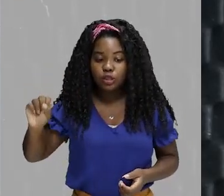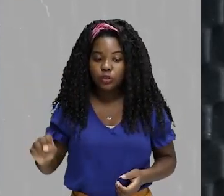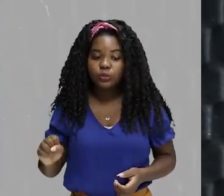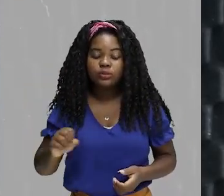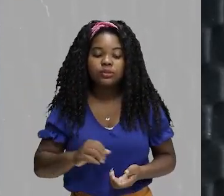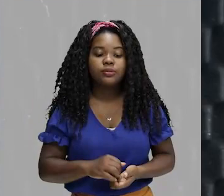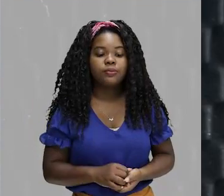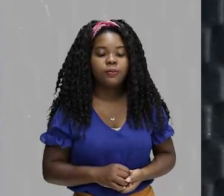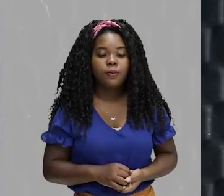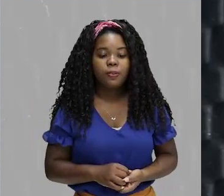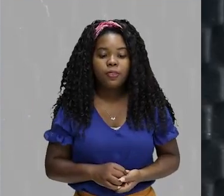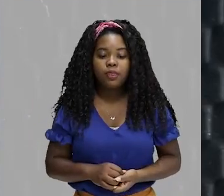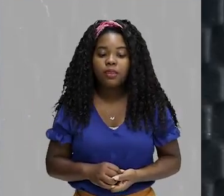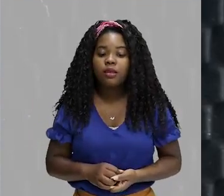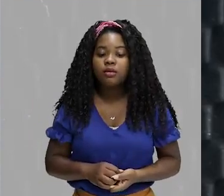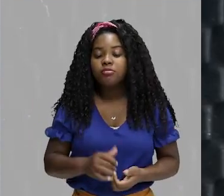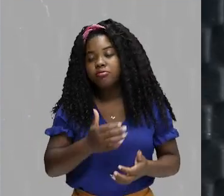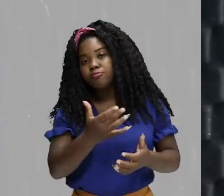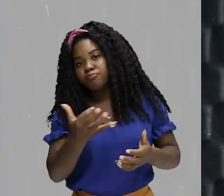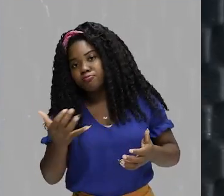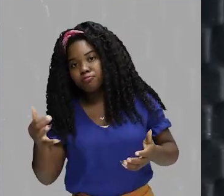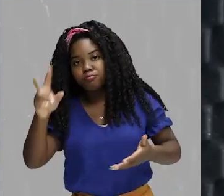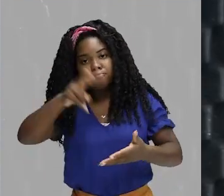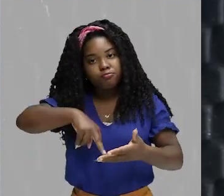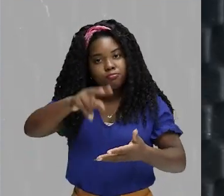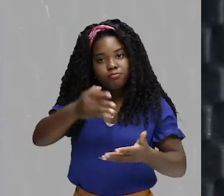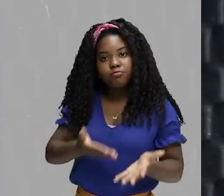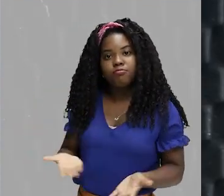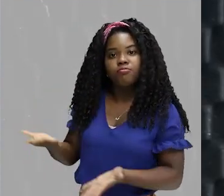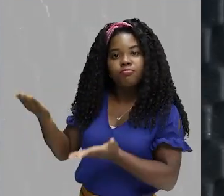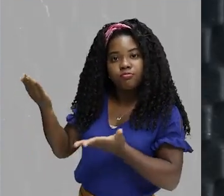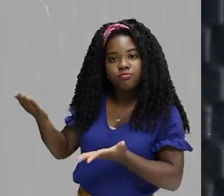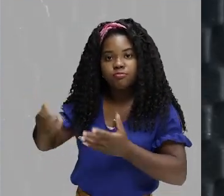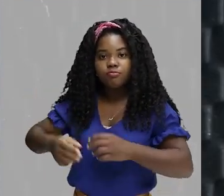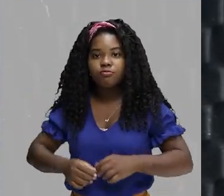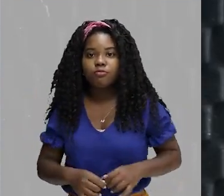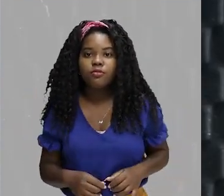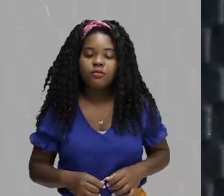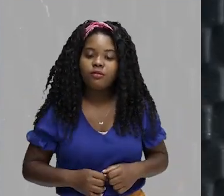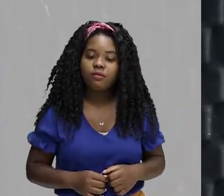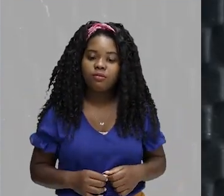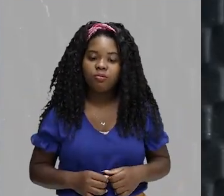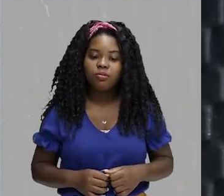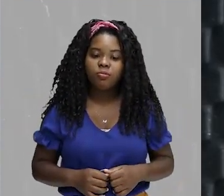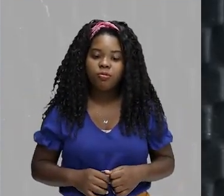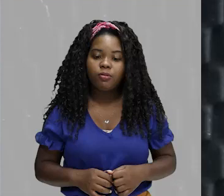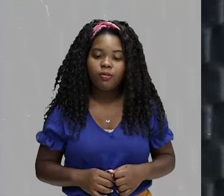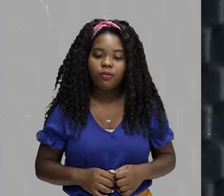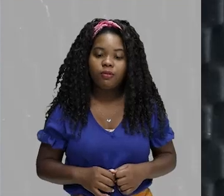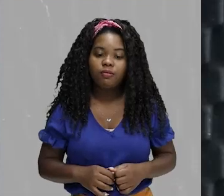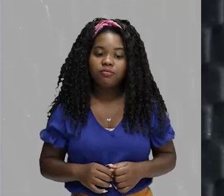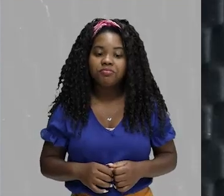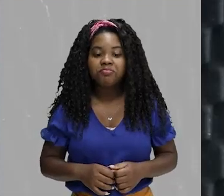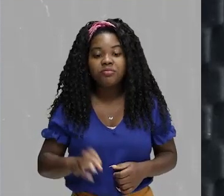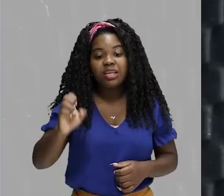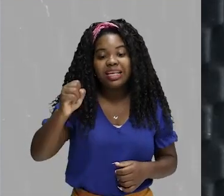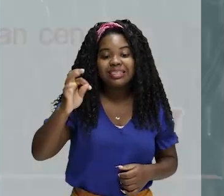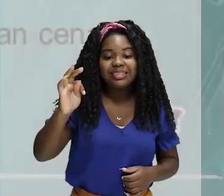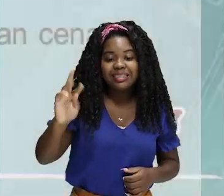hayan hablado. E assim se segue os outros sucessivamente, tá? Então,